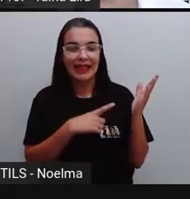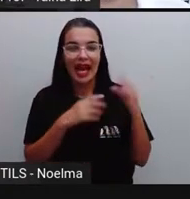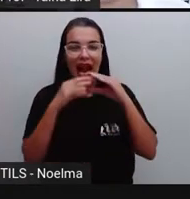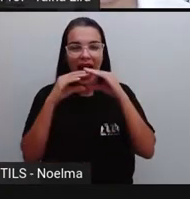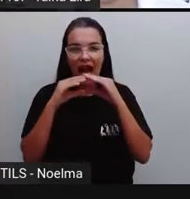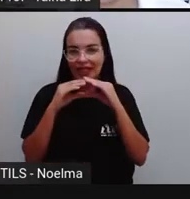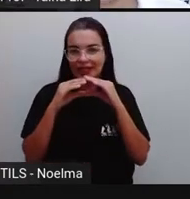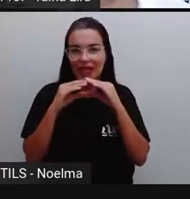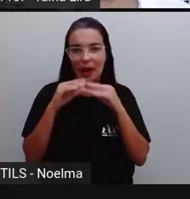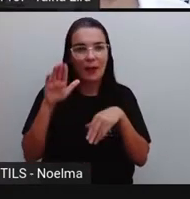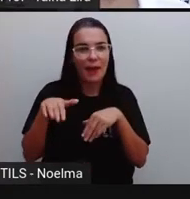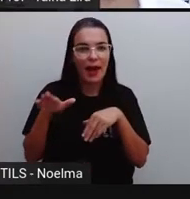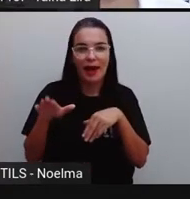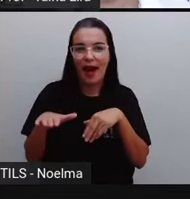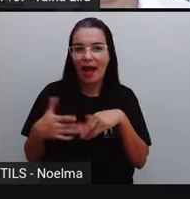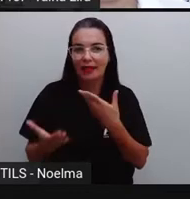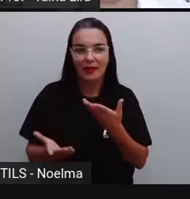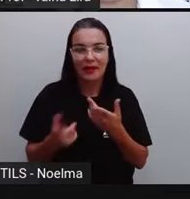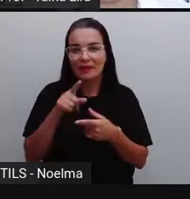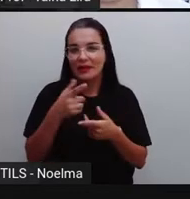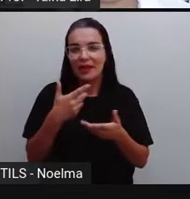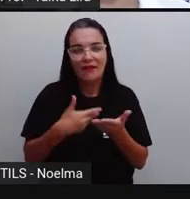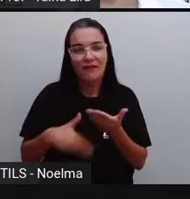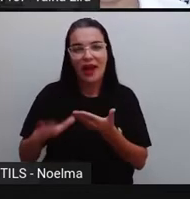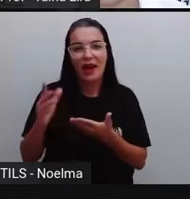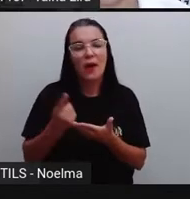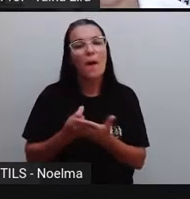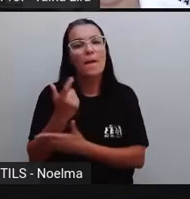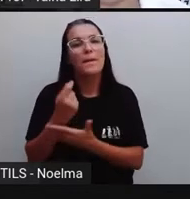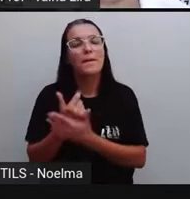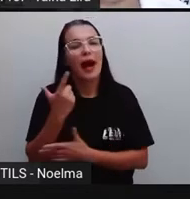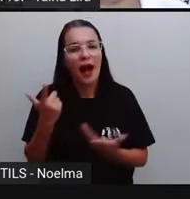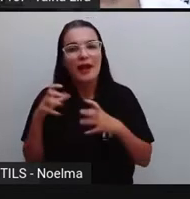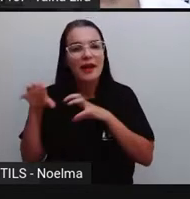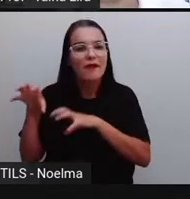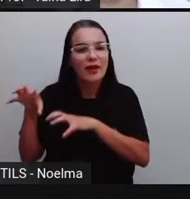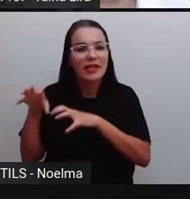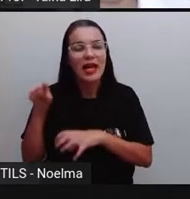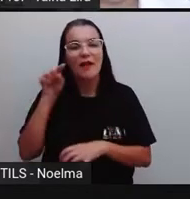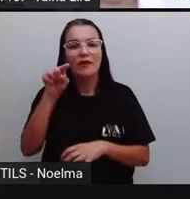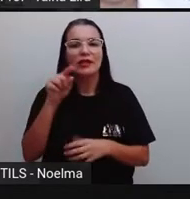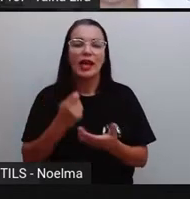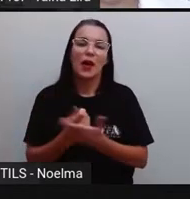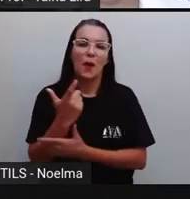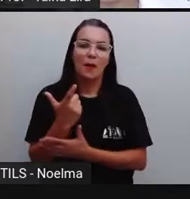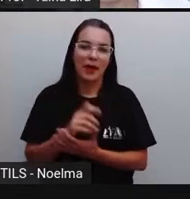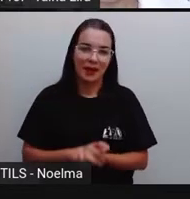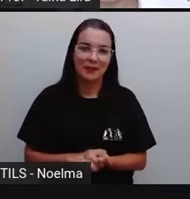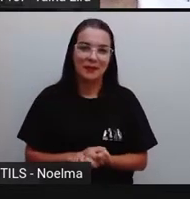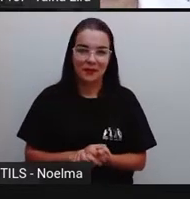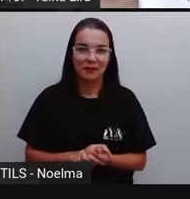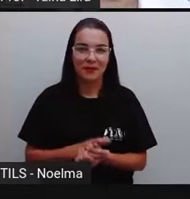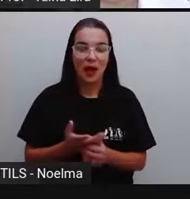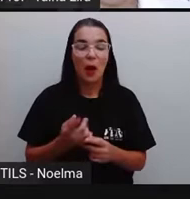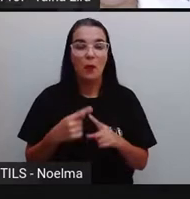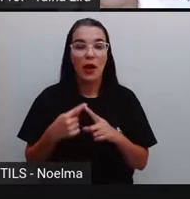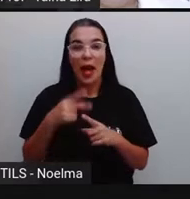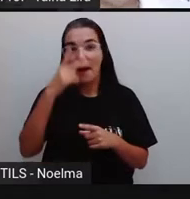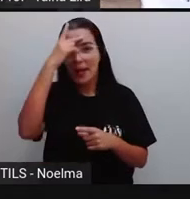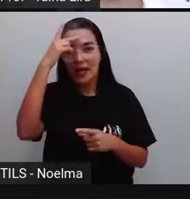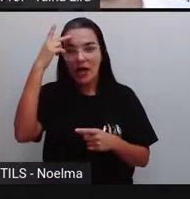Então, mais um cartaz publicitário aí, mostrando ao